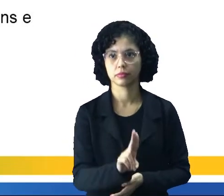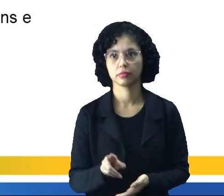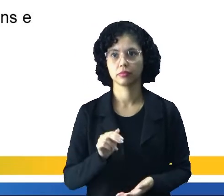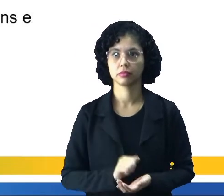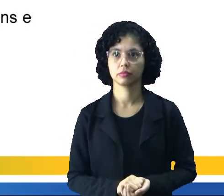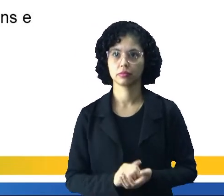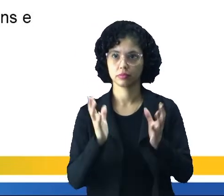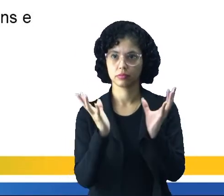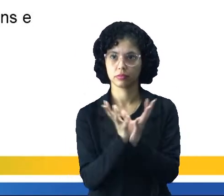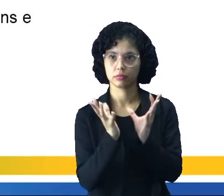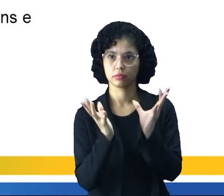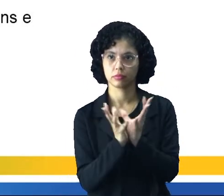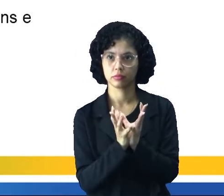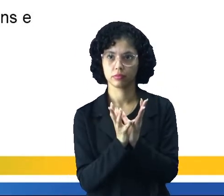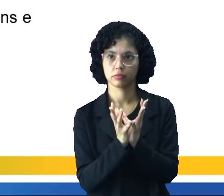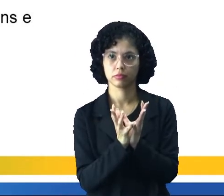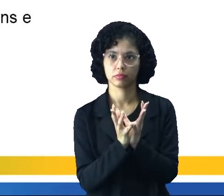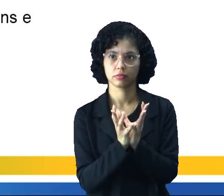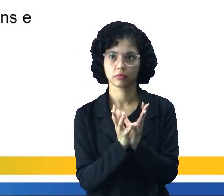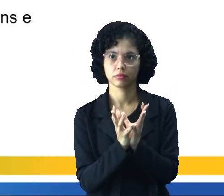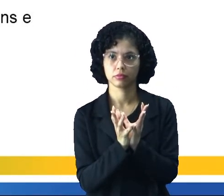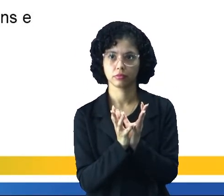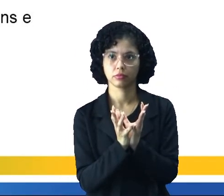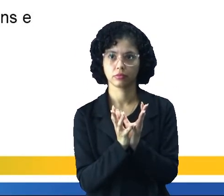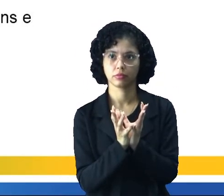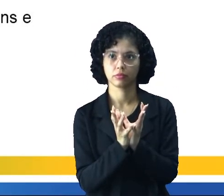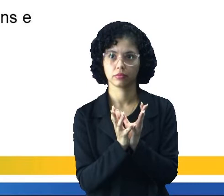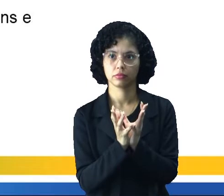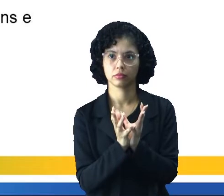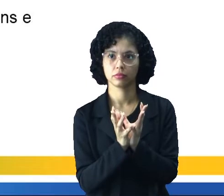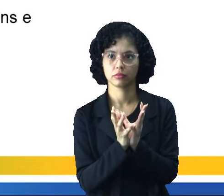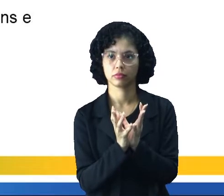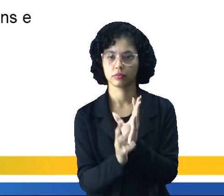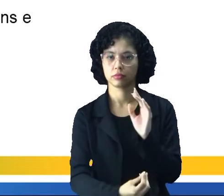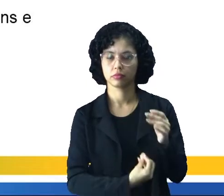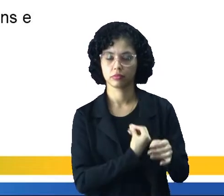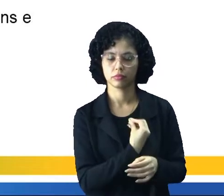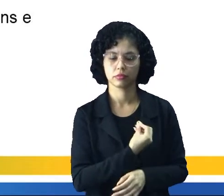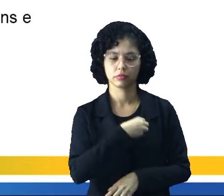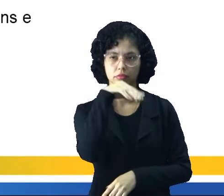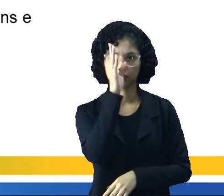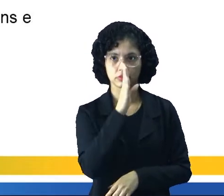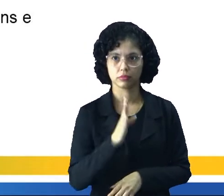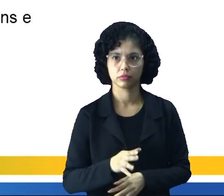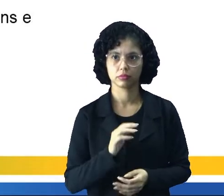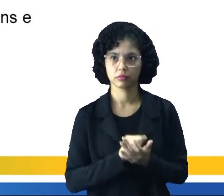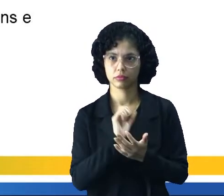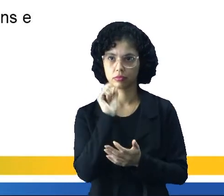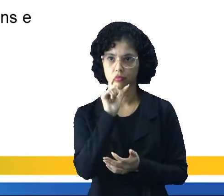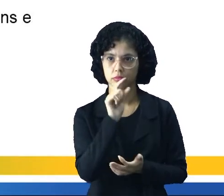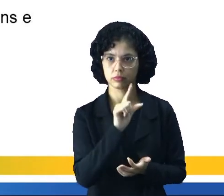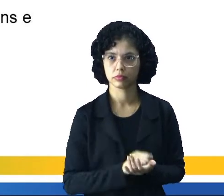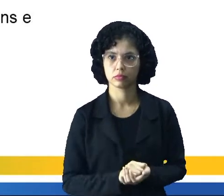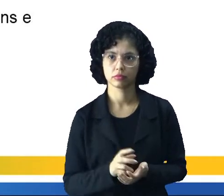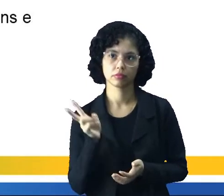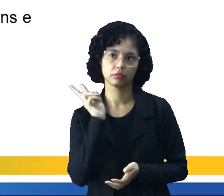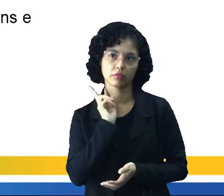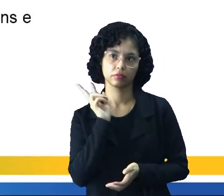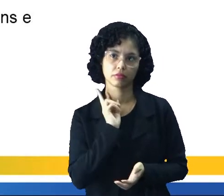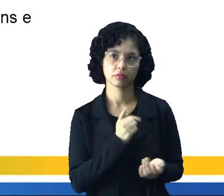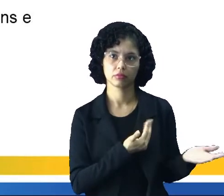ali grupos, né? Vidas brasileiras, de azul aí, tá?